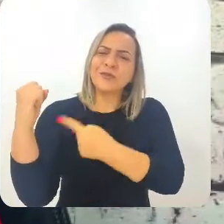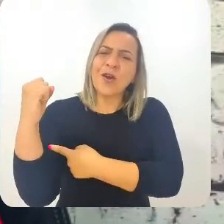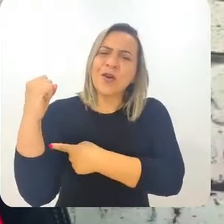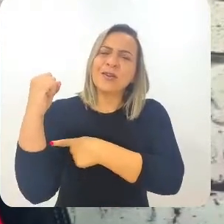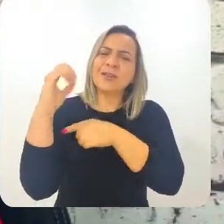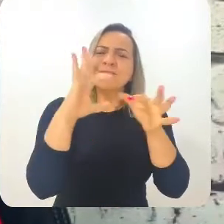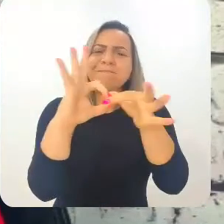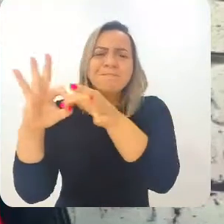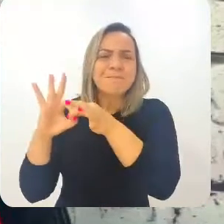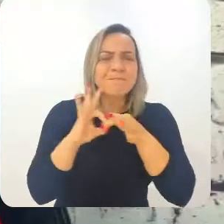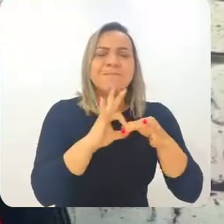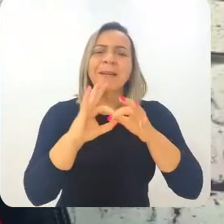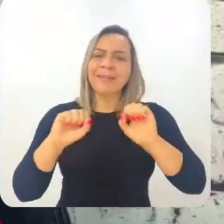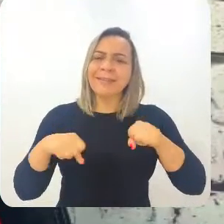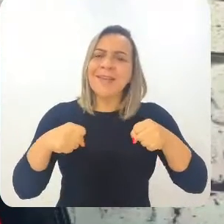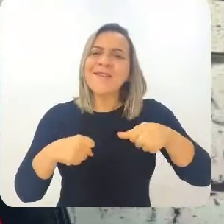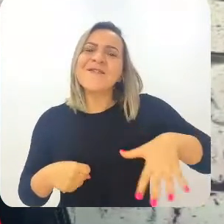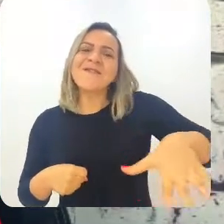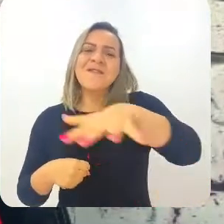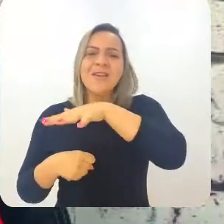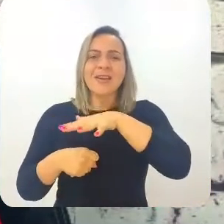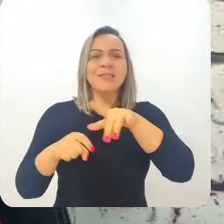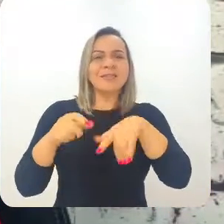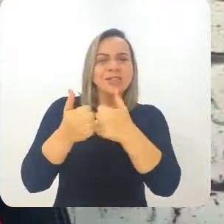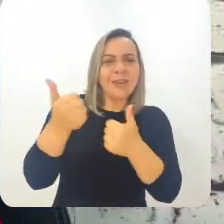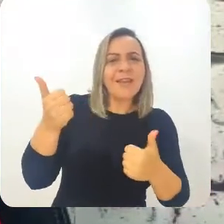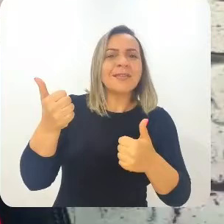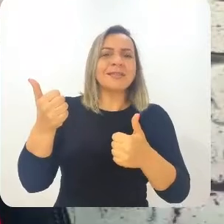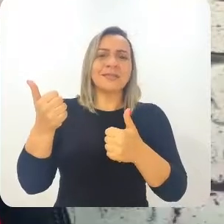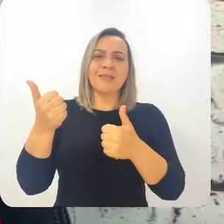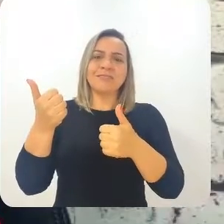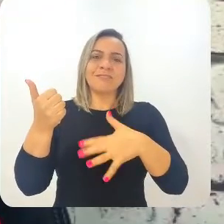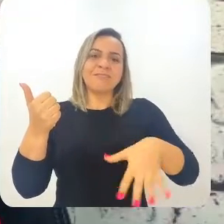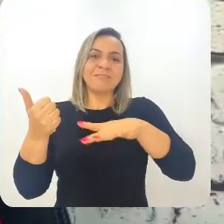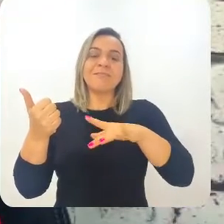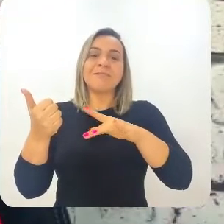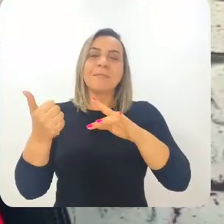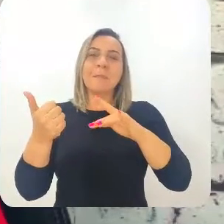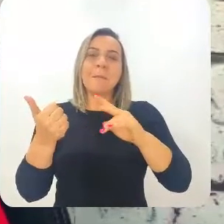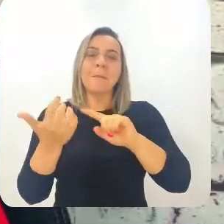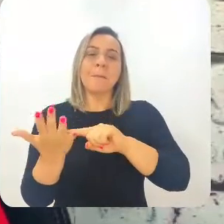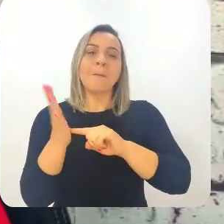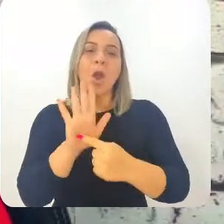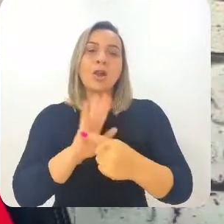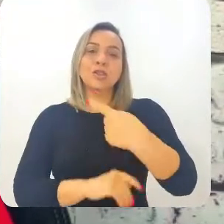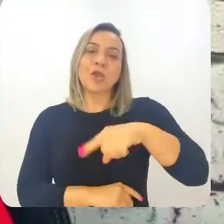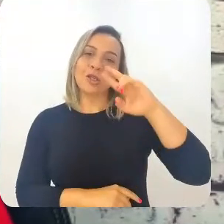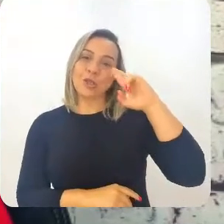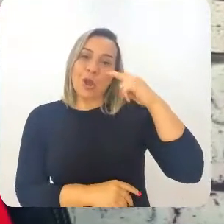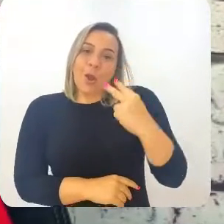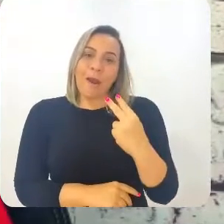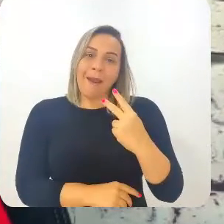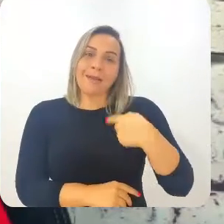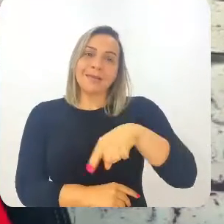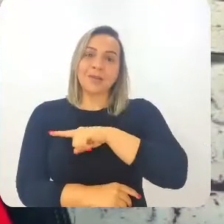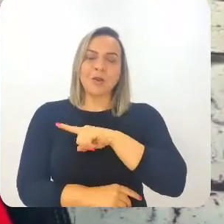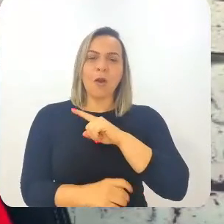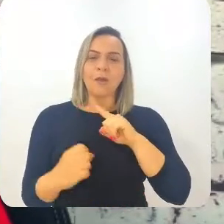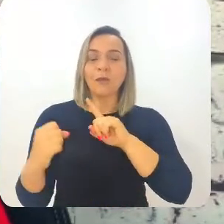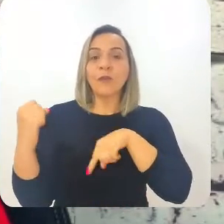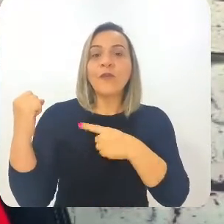na defesa deste lugar e da gestão para que sejamos, sim, reconhecidas como